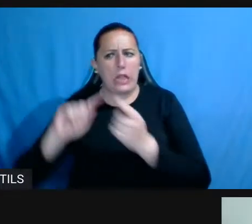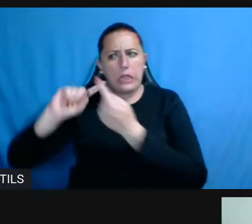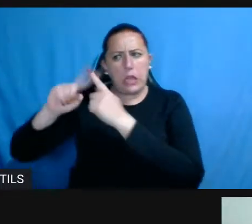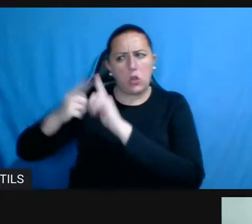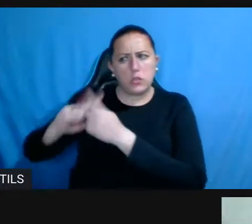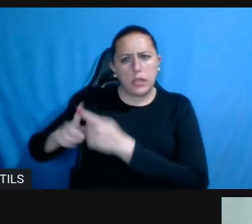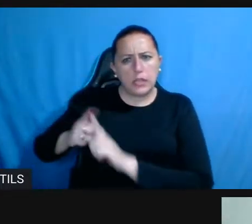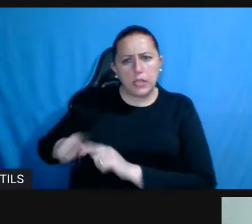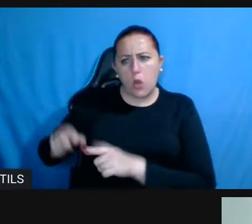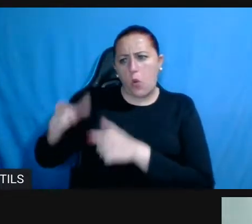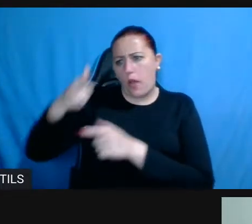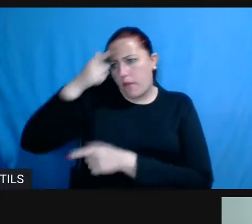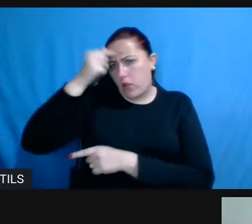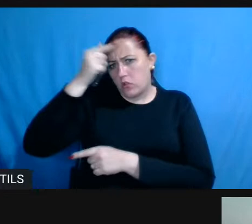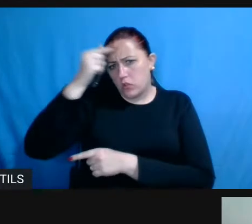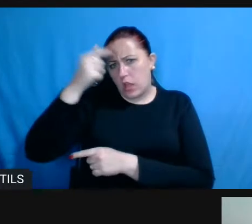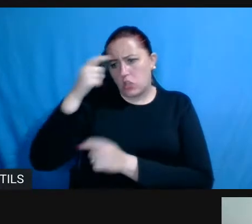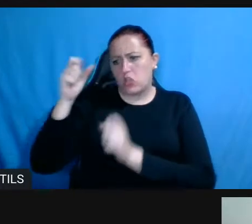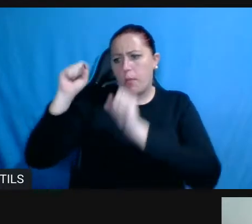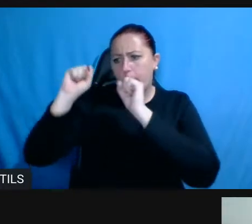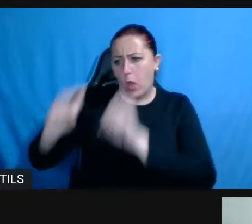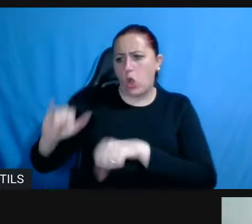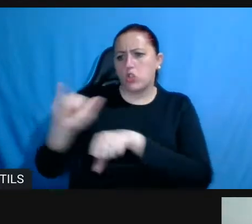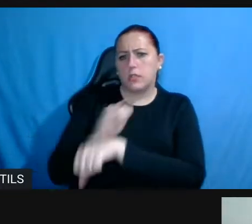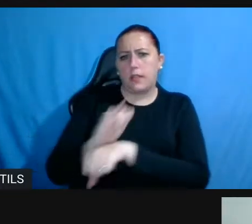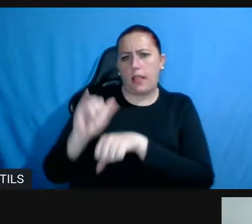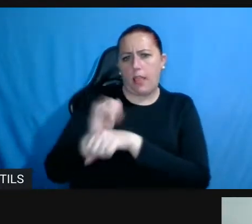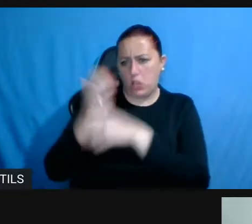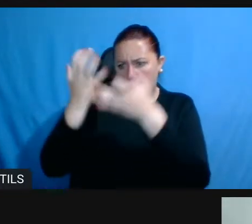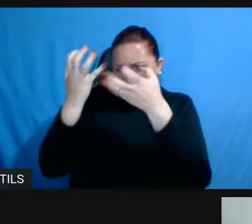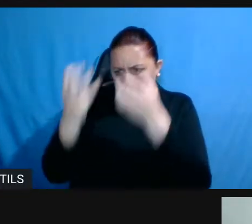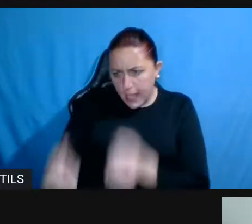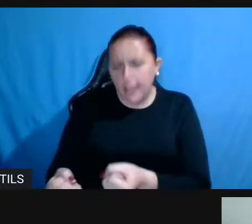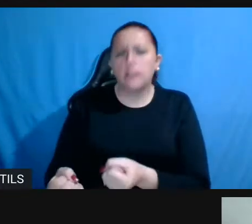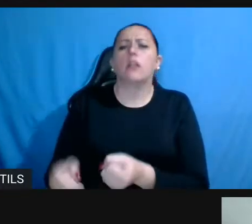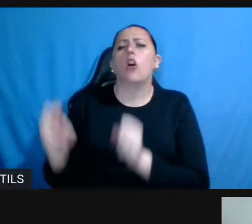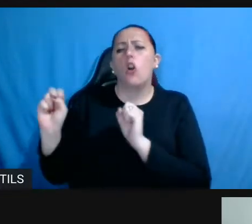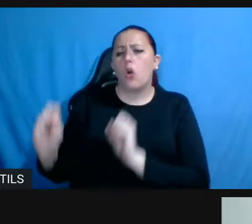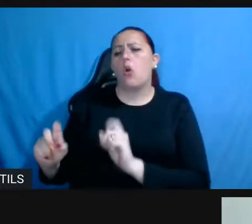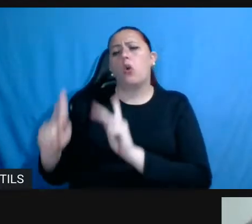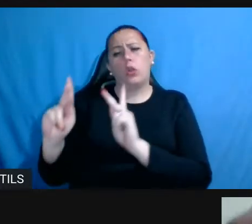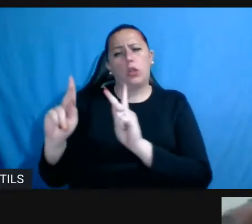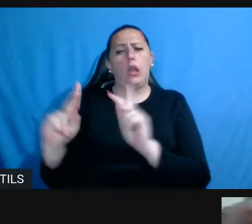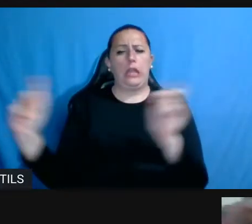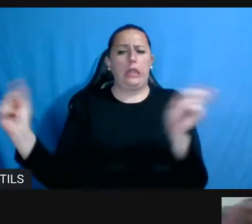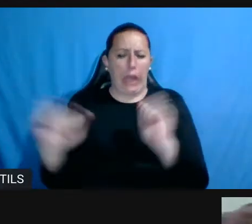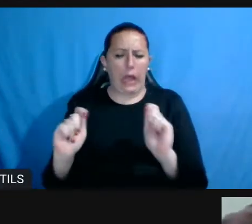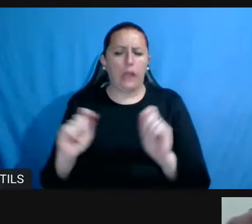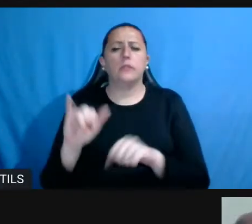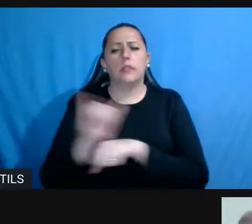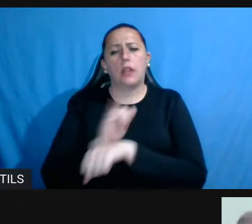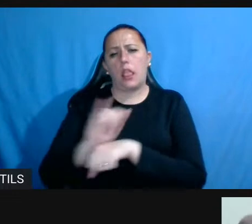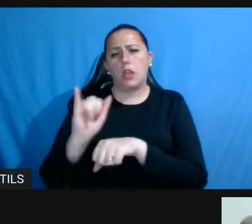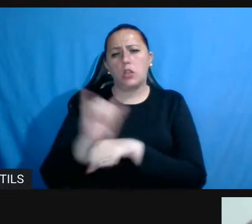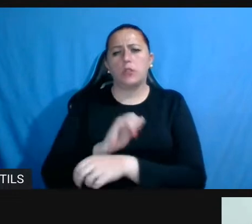a universidade abrindo essa perspectiva, então é importante, aí pode ocorrer,